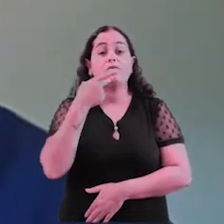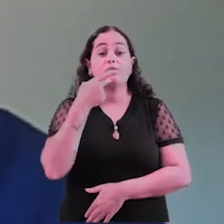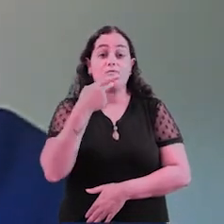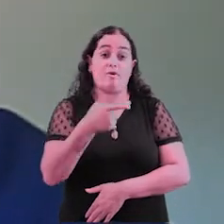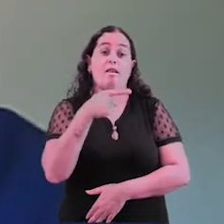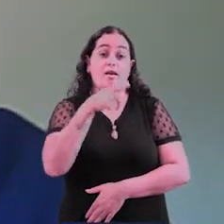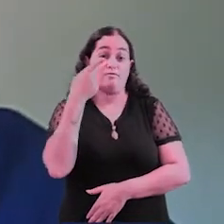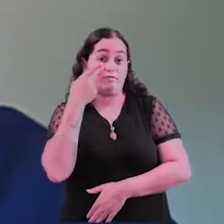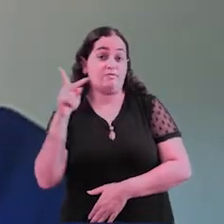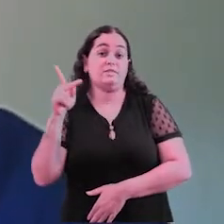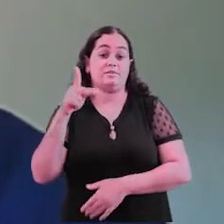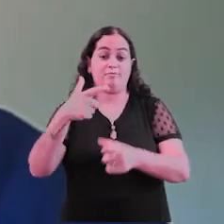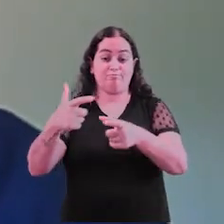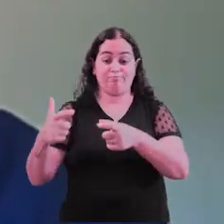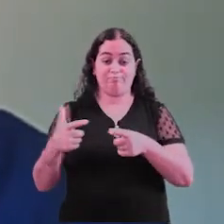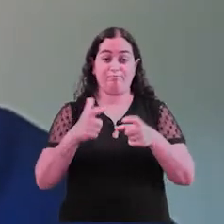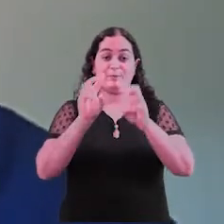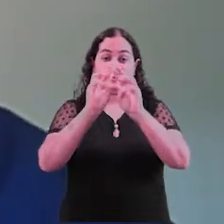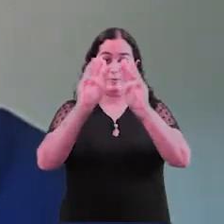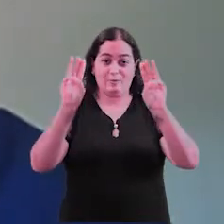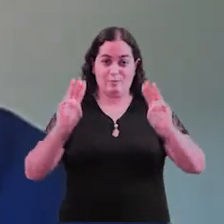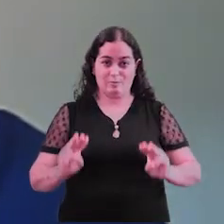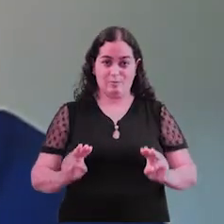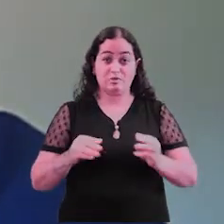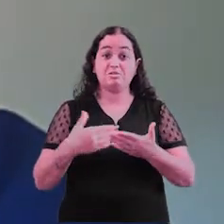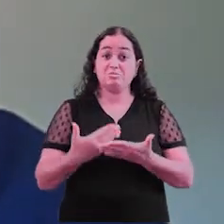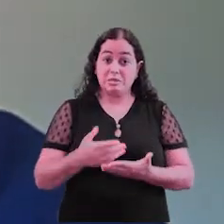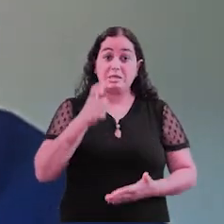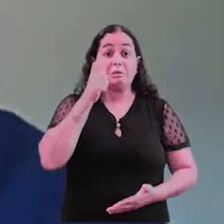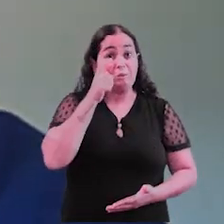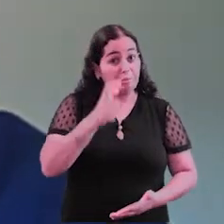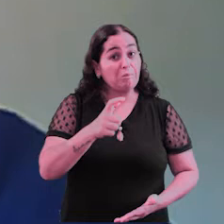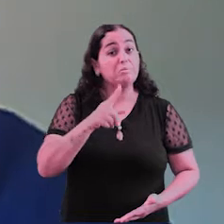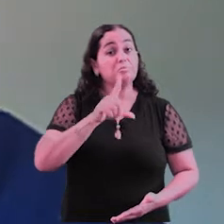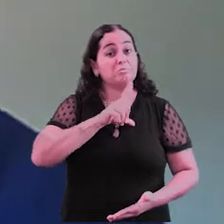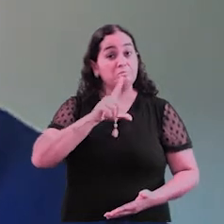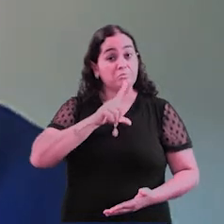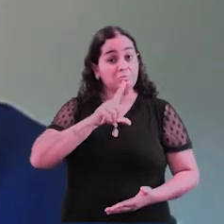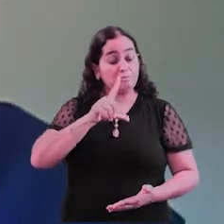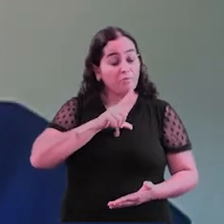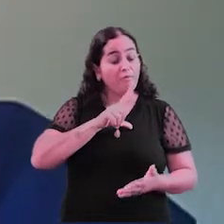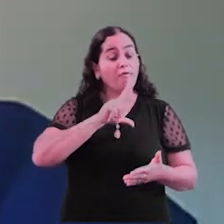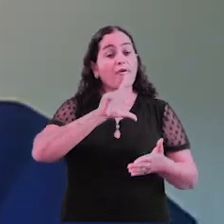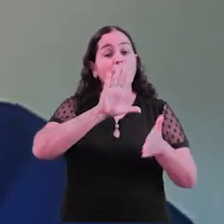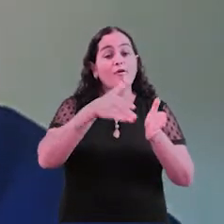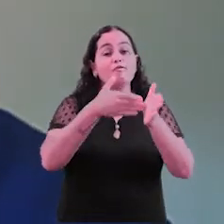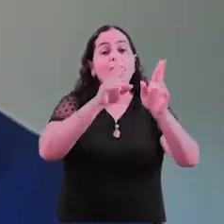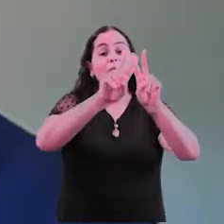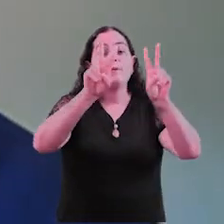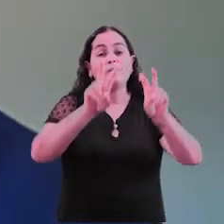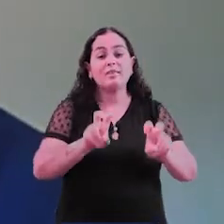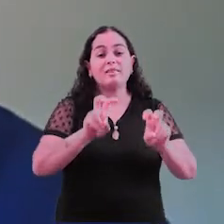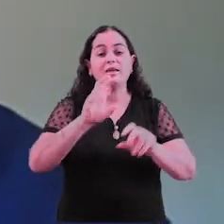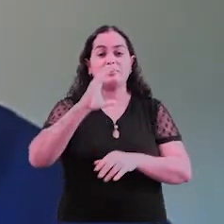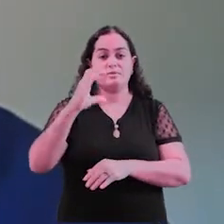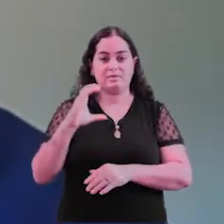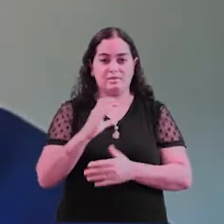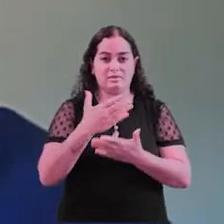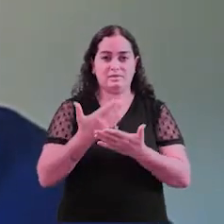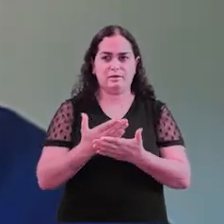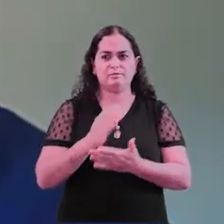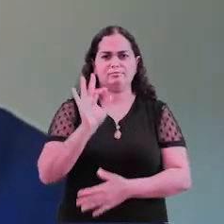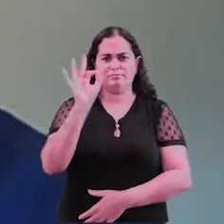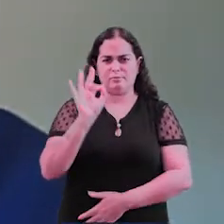declararam ter visitado esses espaços, apesar do alto interesse expresso por temas de ciências.